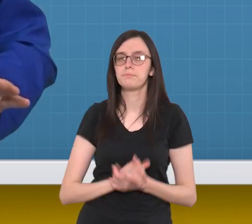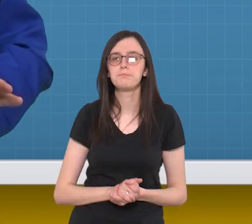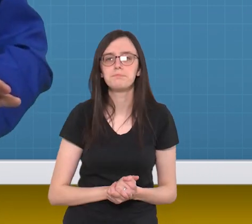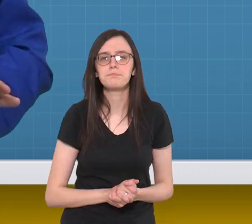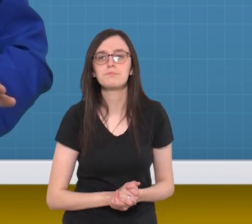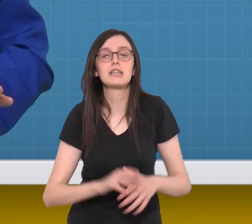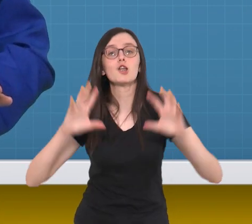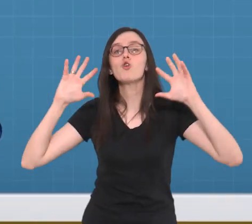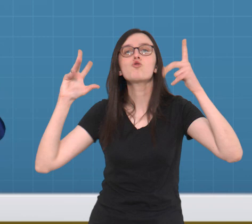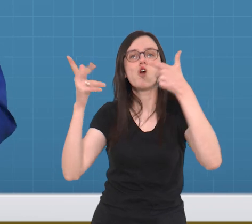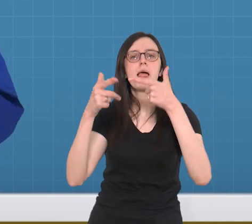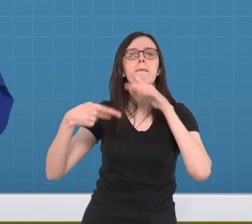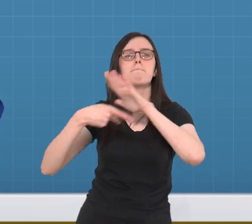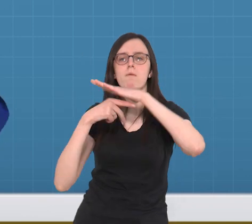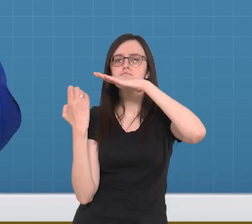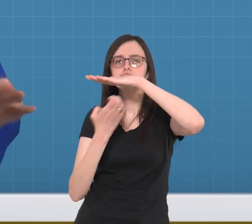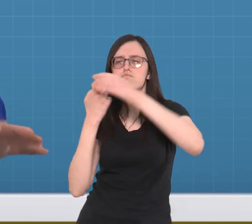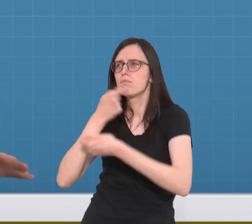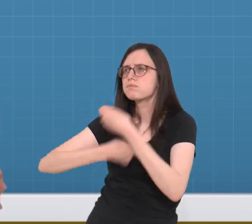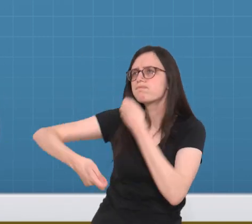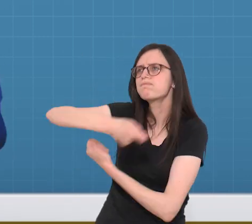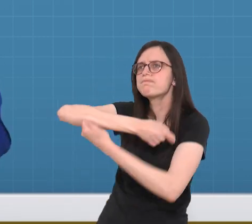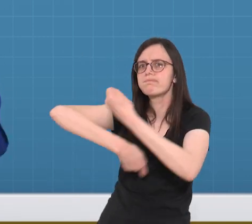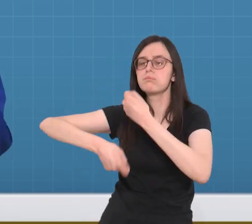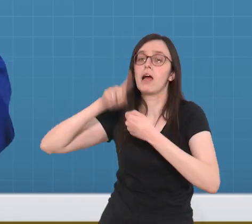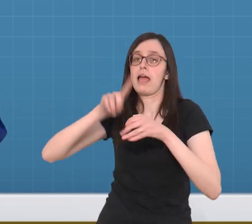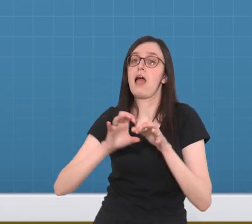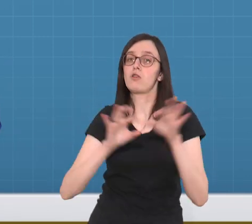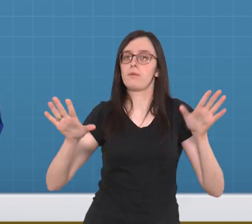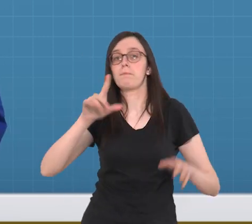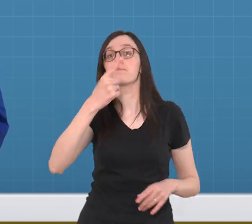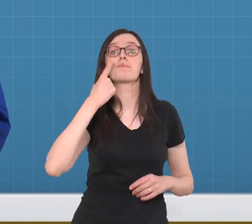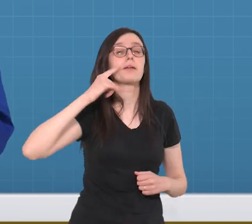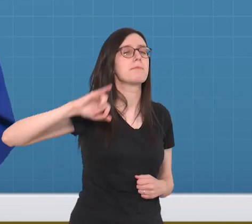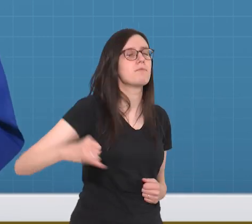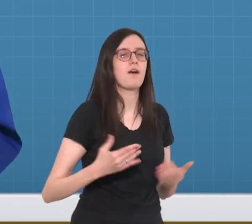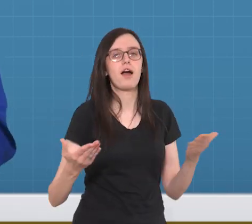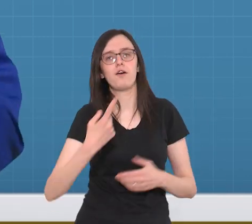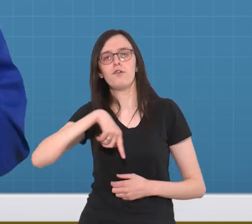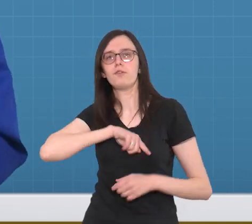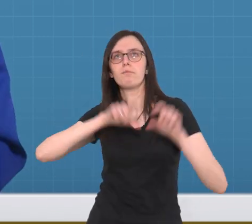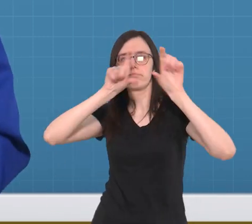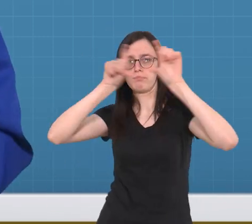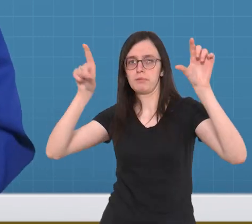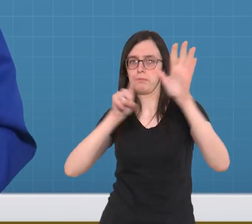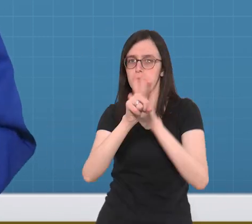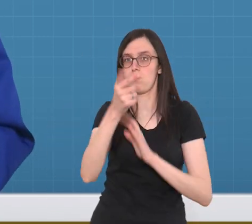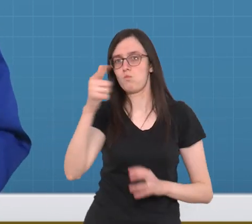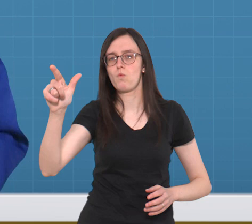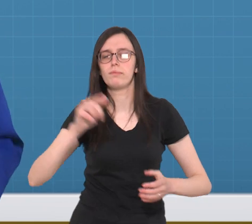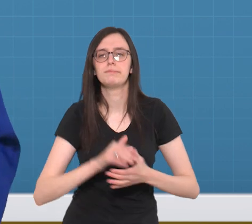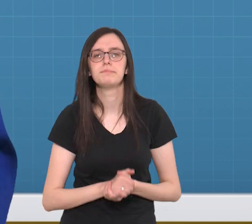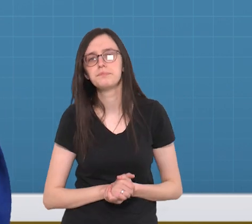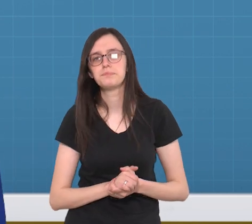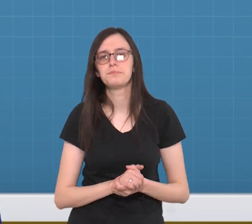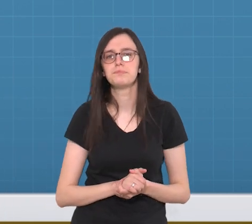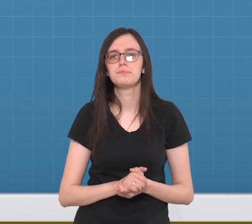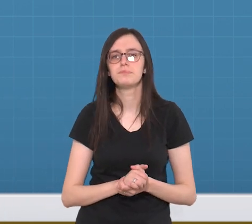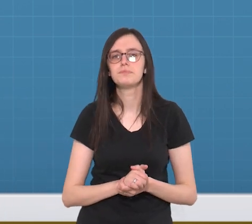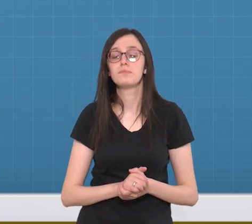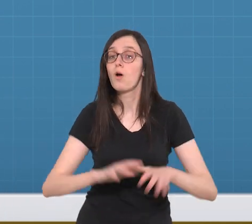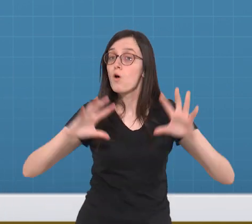é qualquer um que pode. Todas as corretoras que operam lá são autorizadas. Vamos aproveitar essa deixa e vamos para o problema de